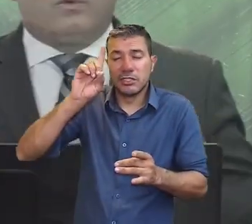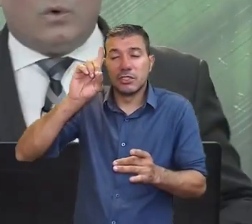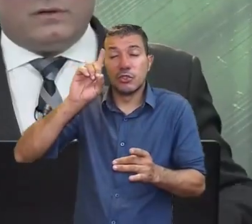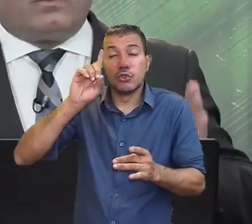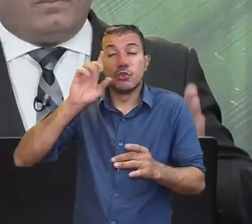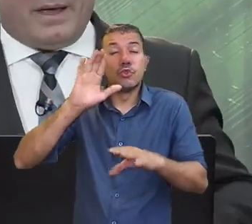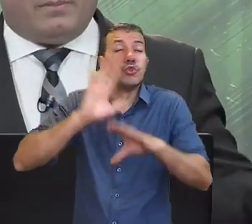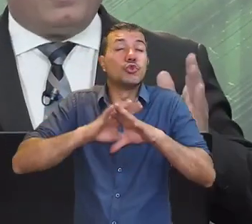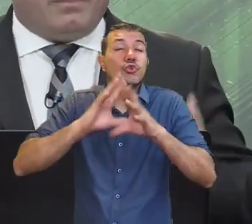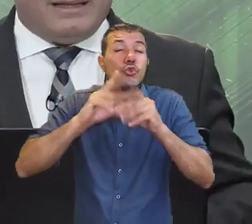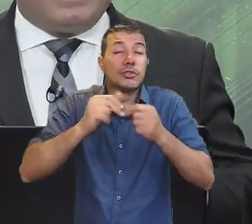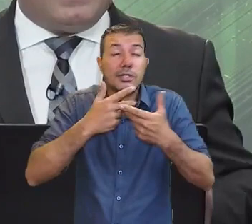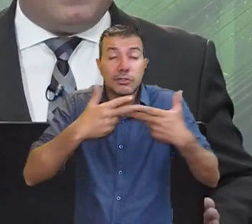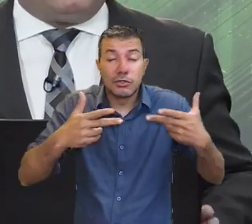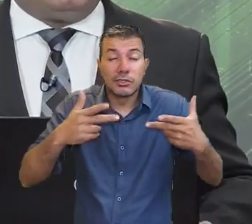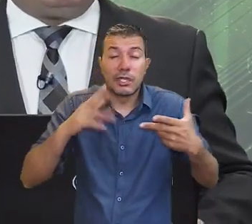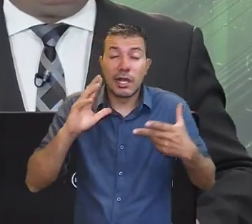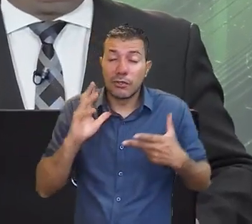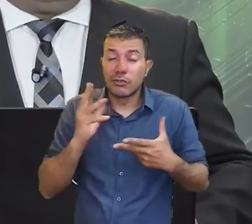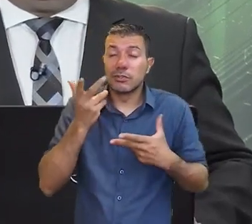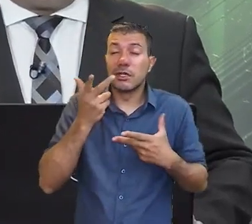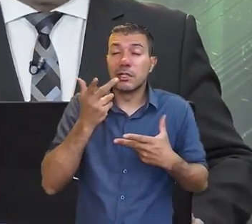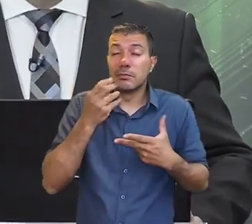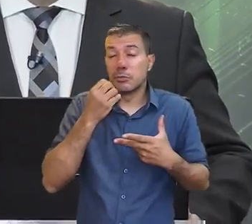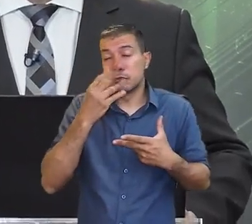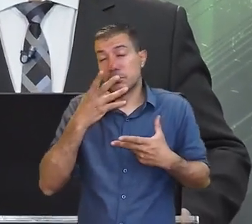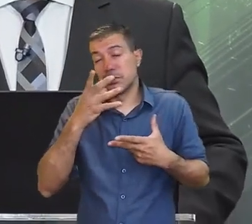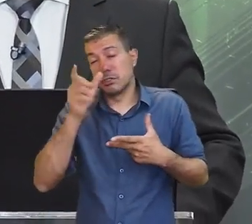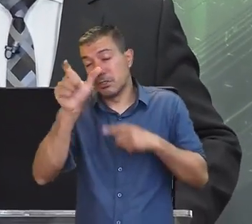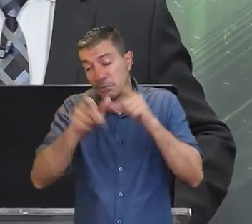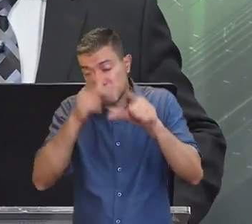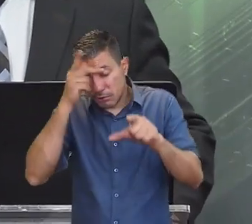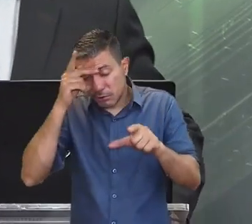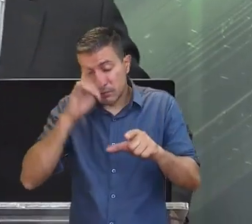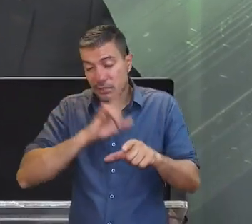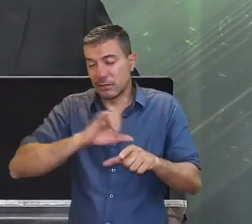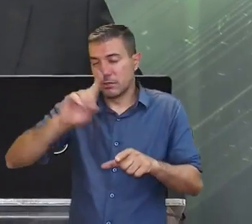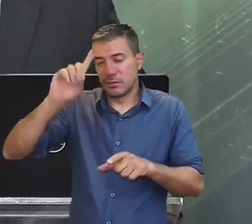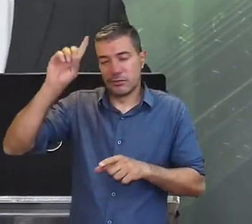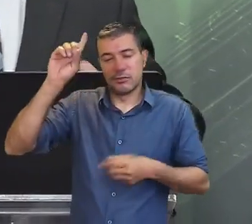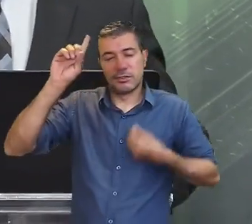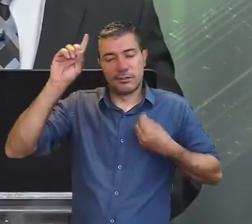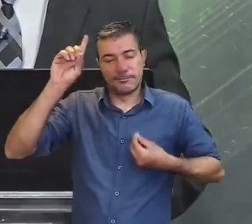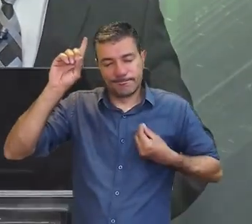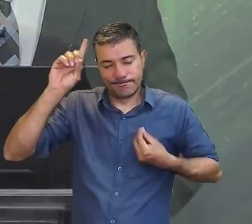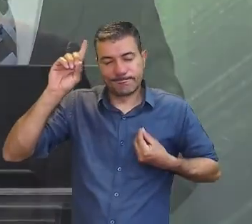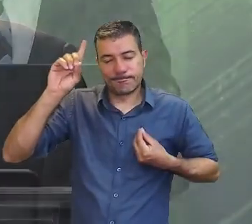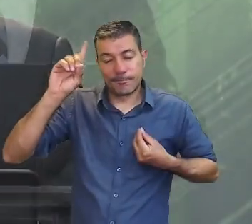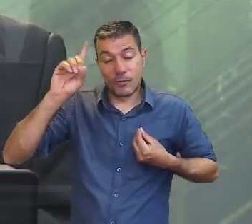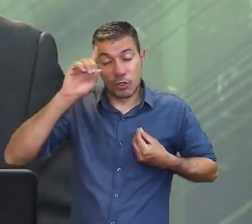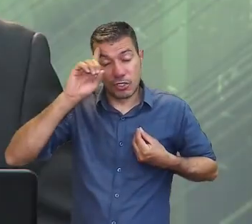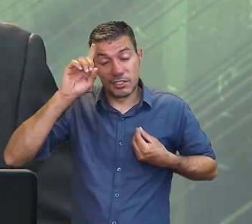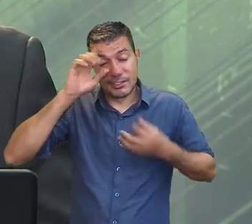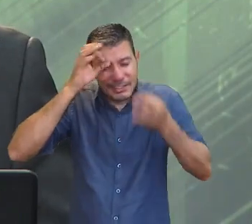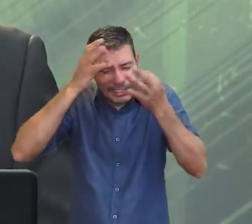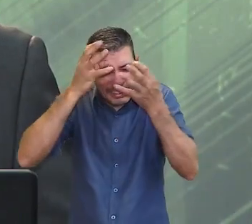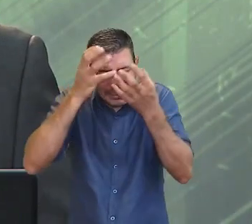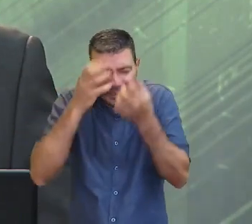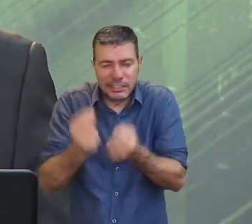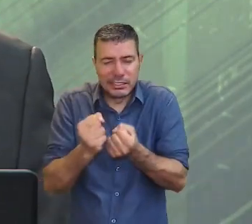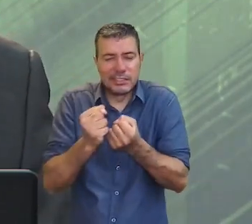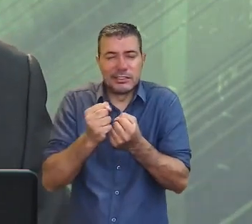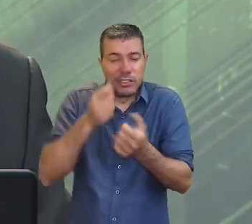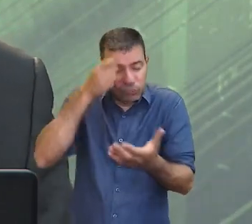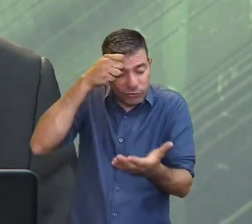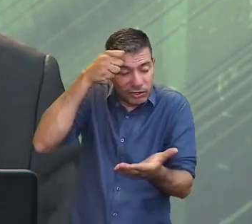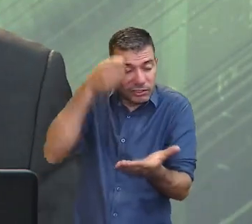todas as coisas cooperam para o bem daqueles que amam a Deus. Mas, Senhor, hoje é noite de decisão. Hoje é dia de confirmação de decisão.